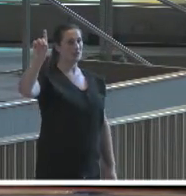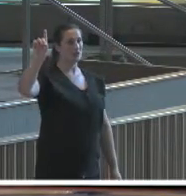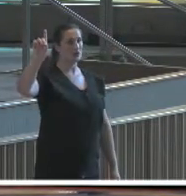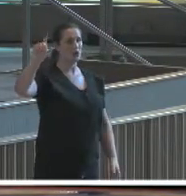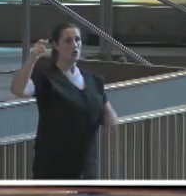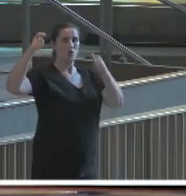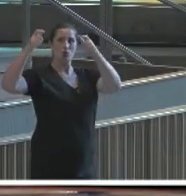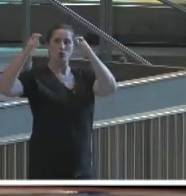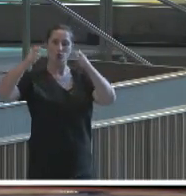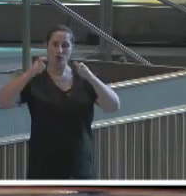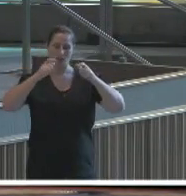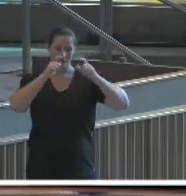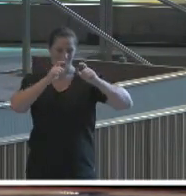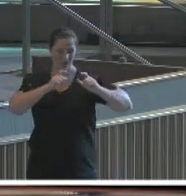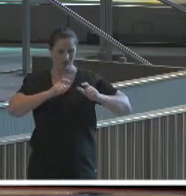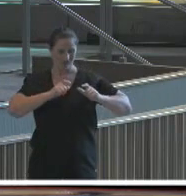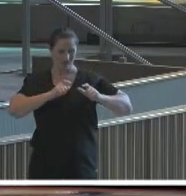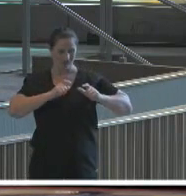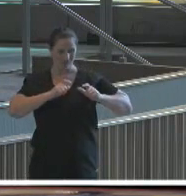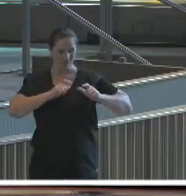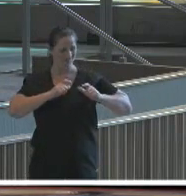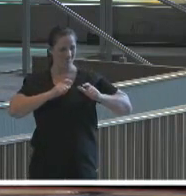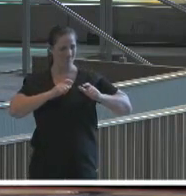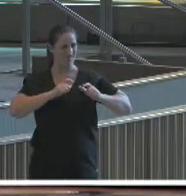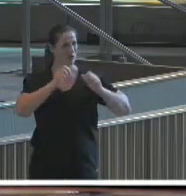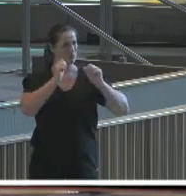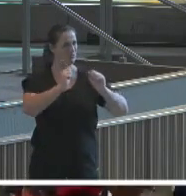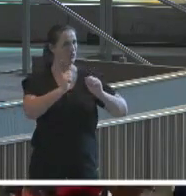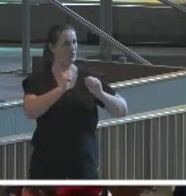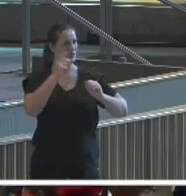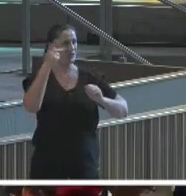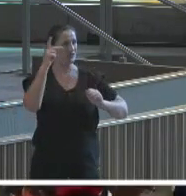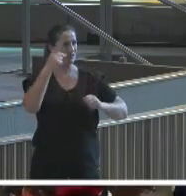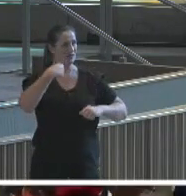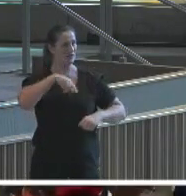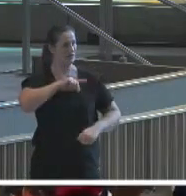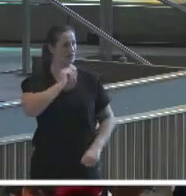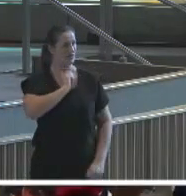dele na nossa vida, o poder dele na nossa história.